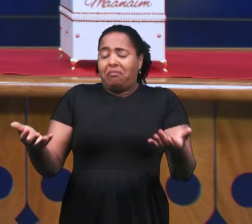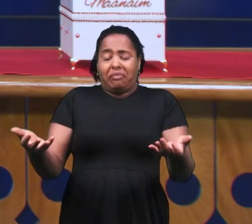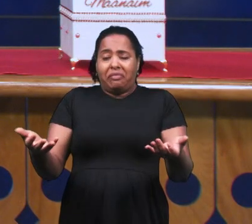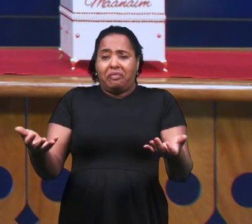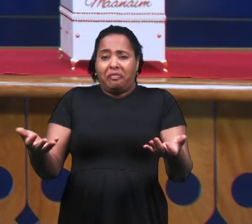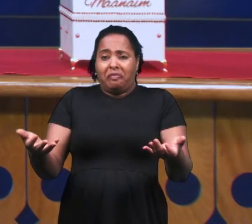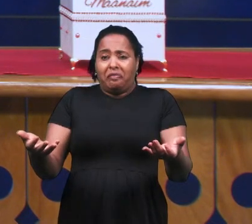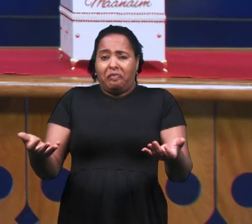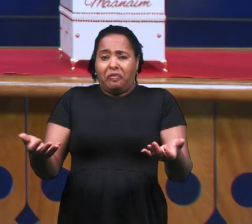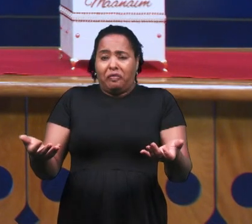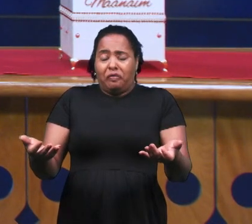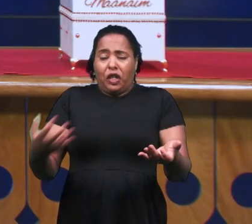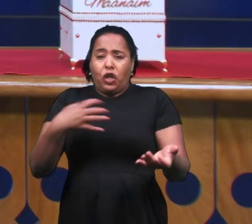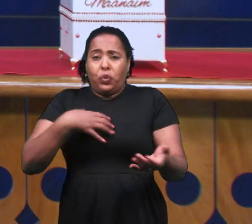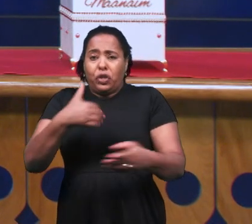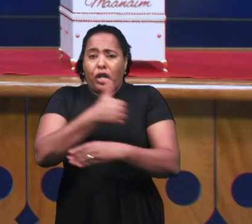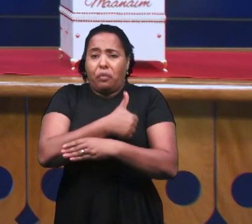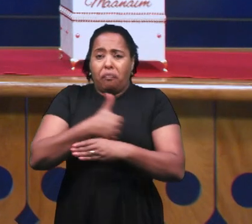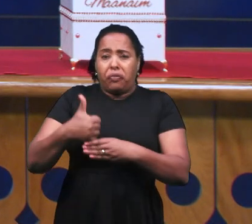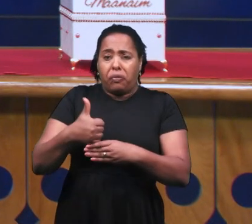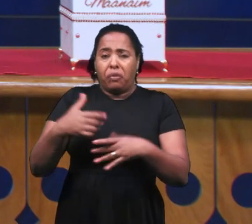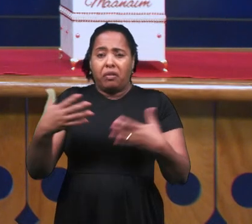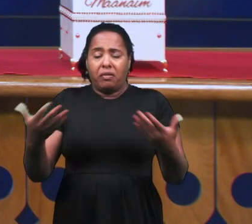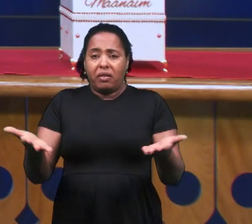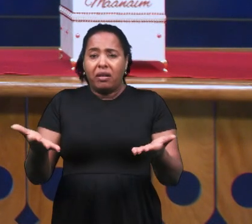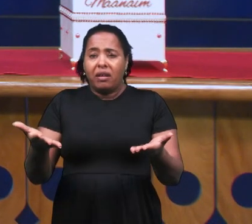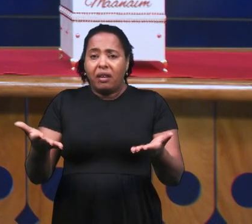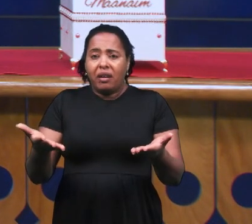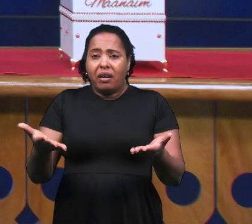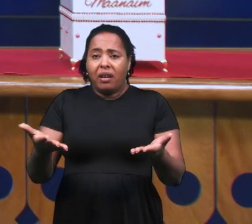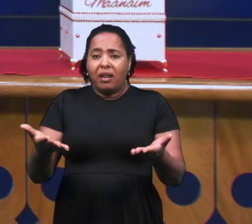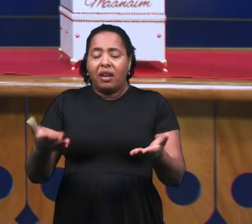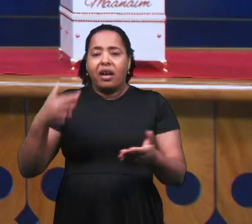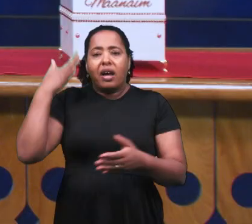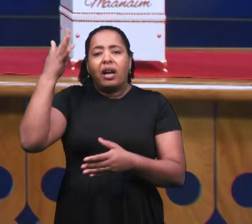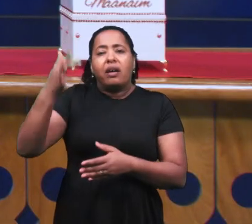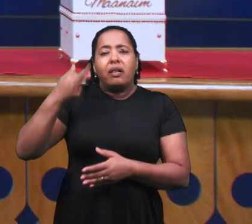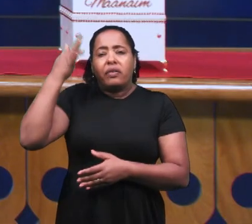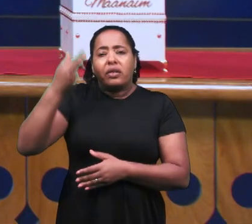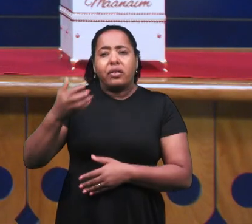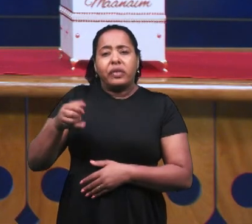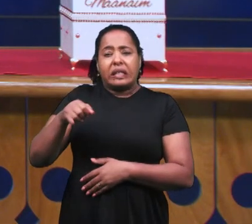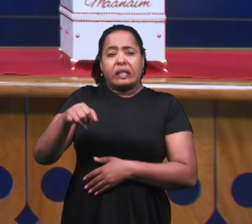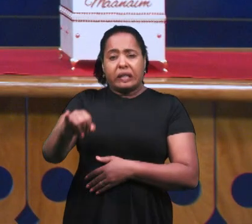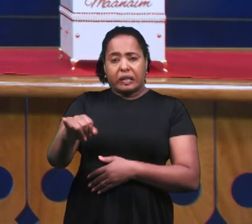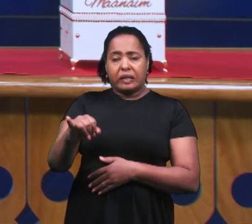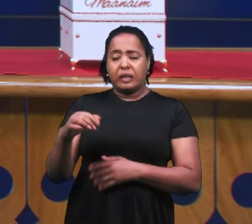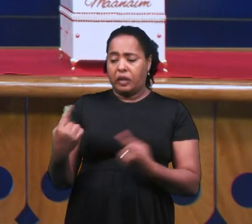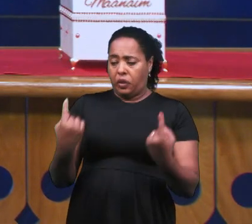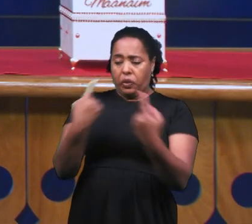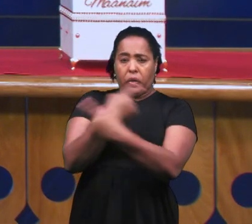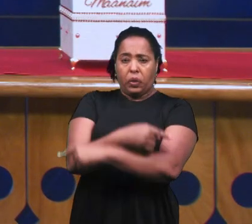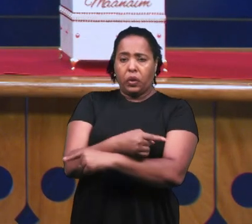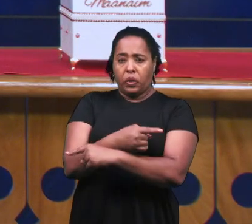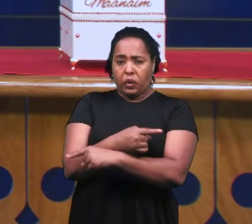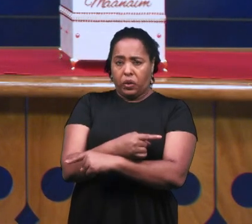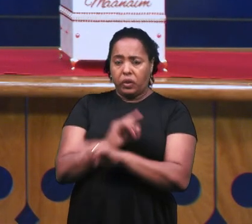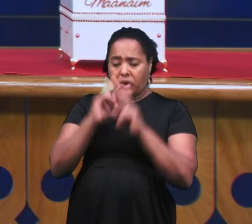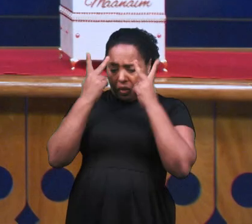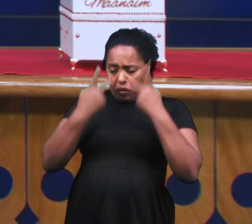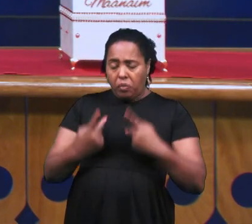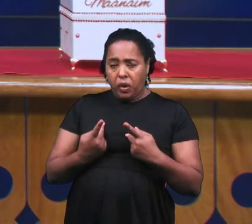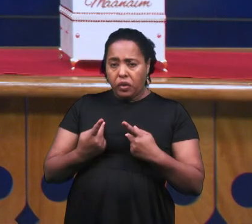moral. A filosofia, se alguma coisa boa que o homem tentou fazer foi